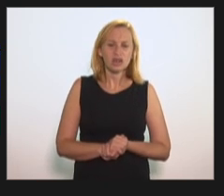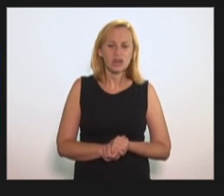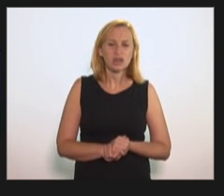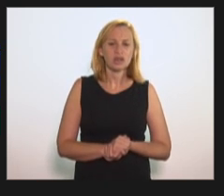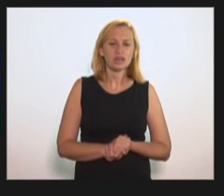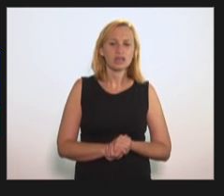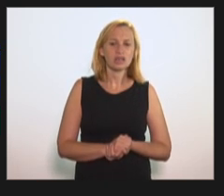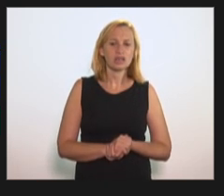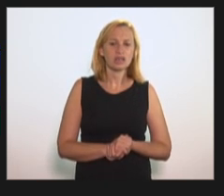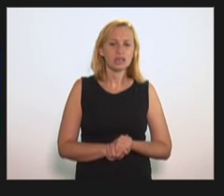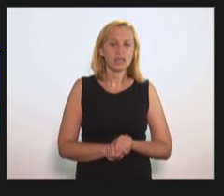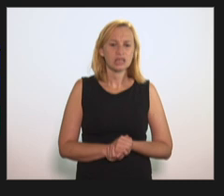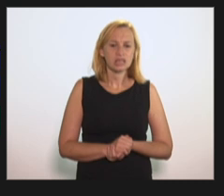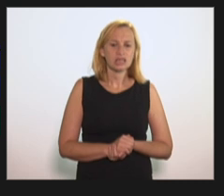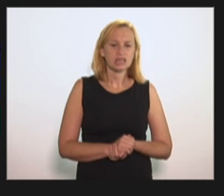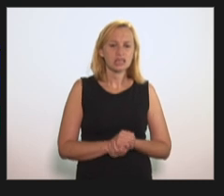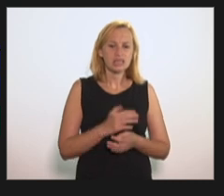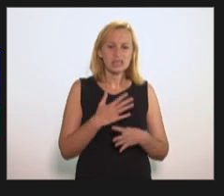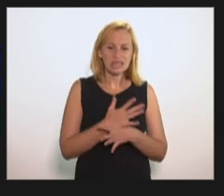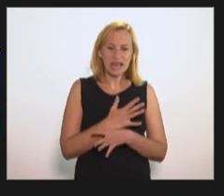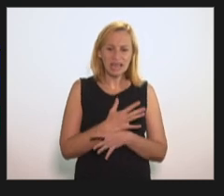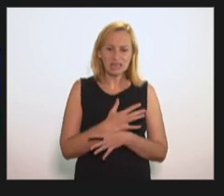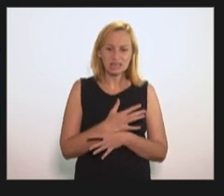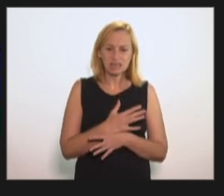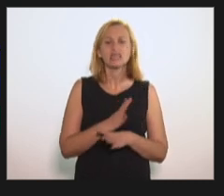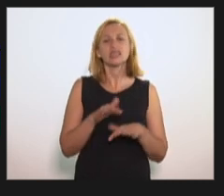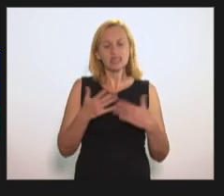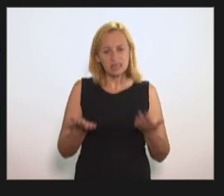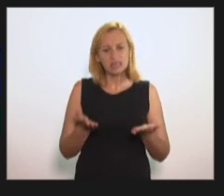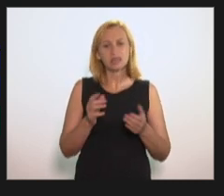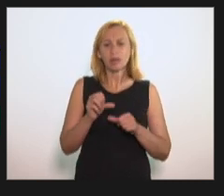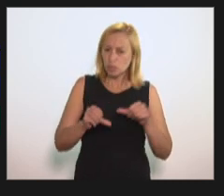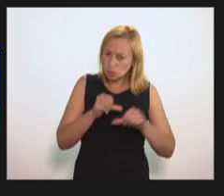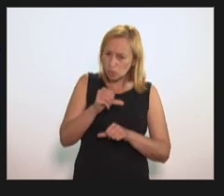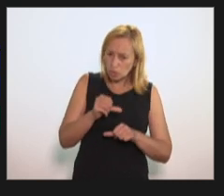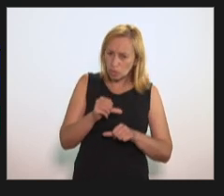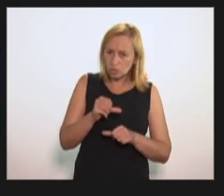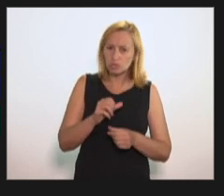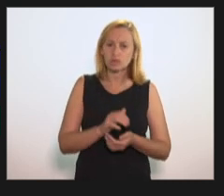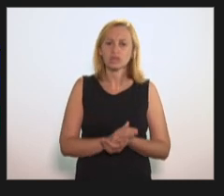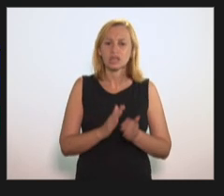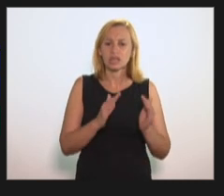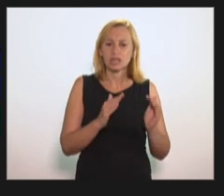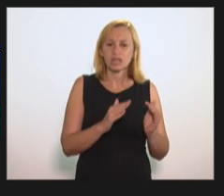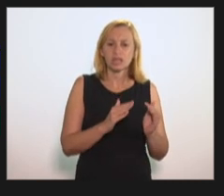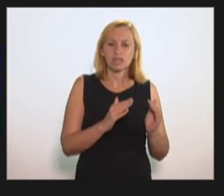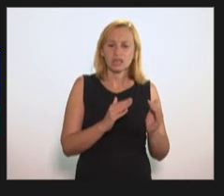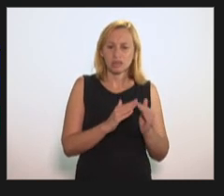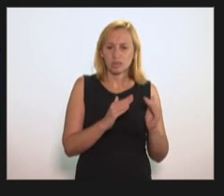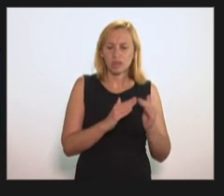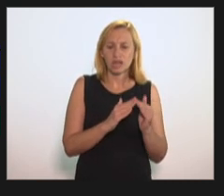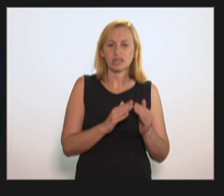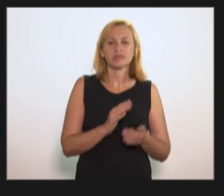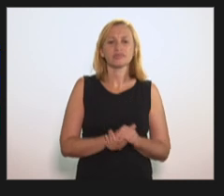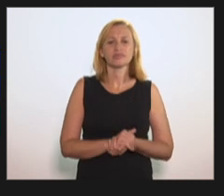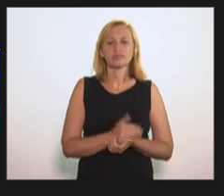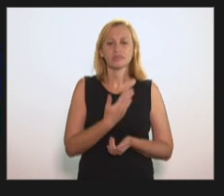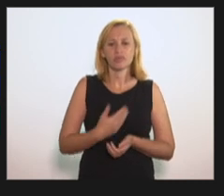Degaze terra está na cidade sim mas já mudou mas era da habitação no governo passado foi para a cidade